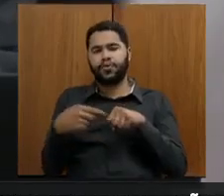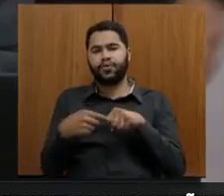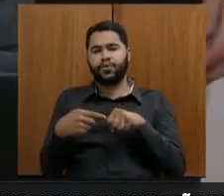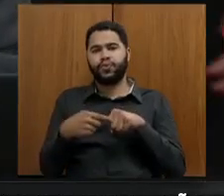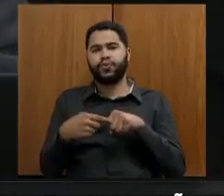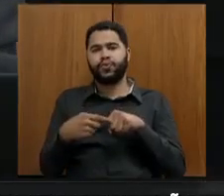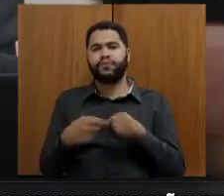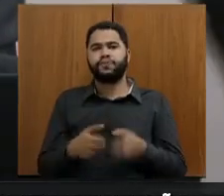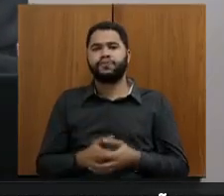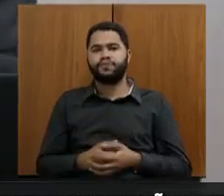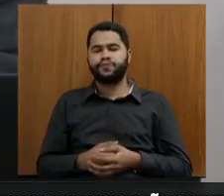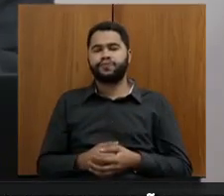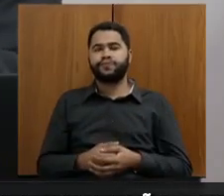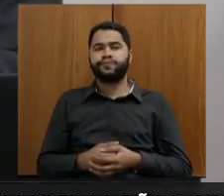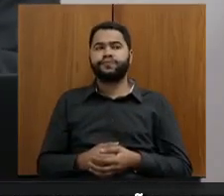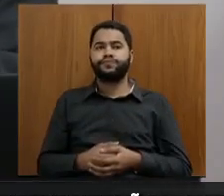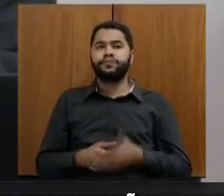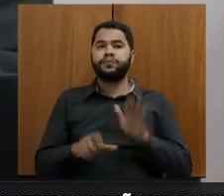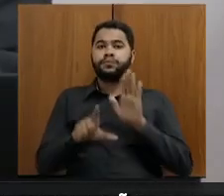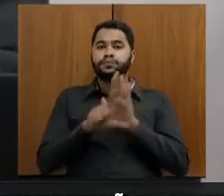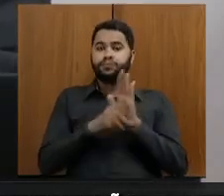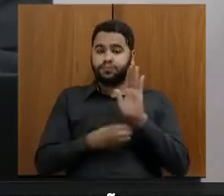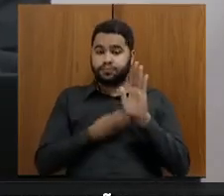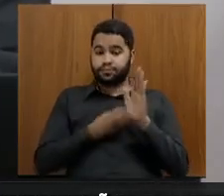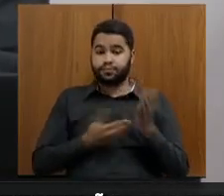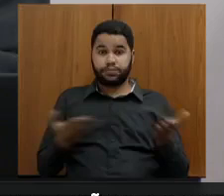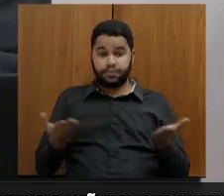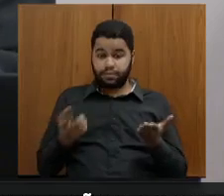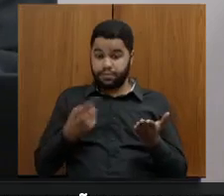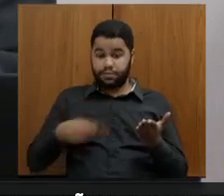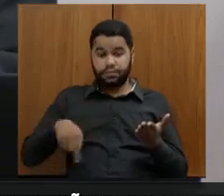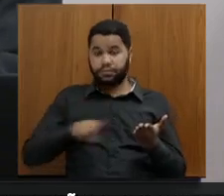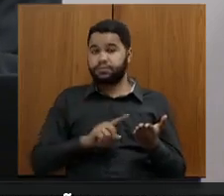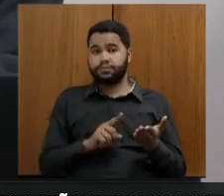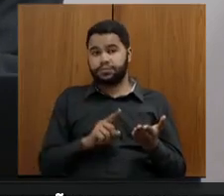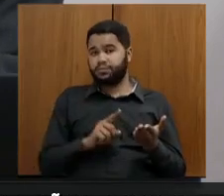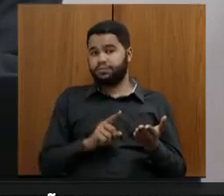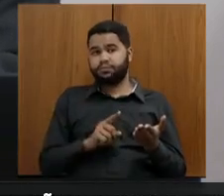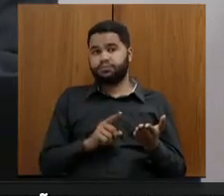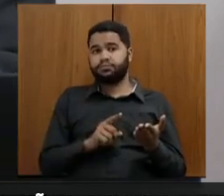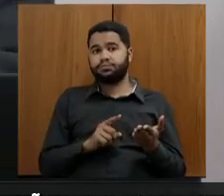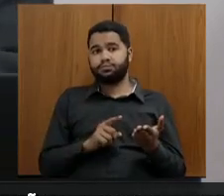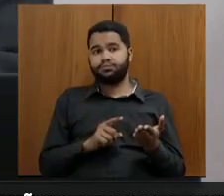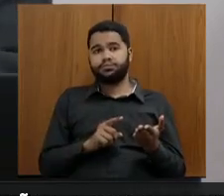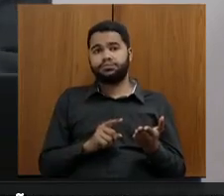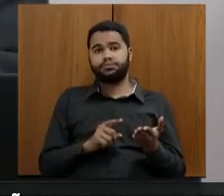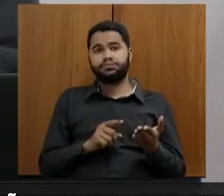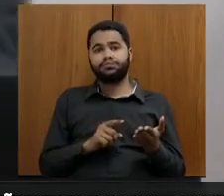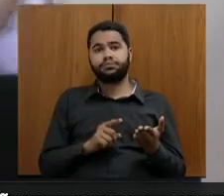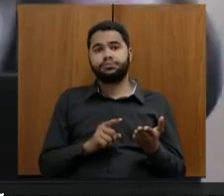então a lei vigente atual é a nossa que não foi